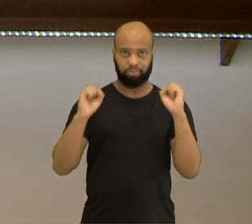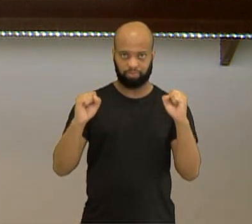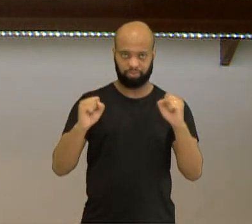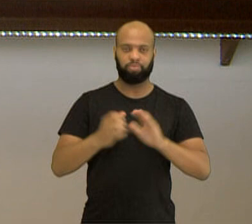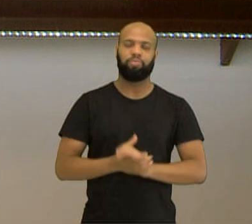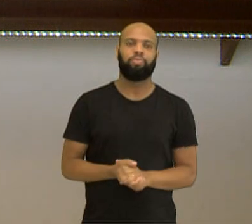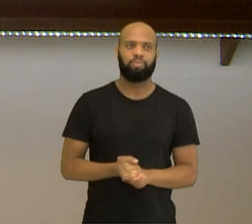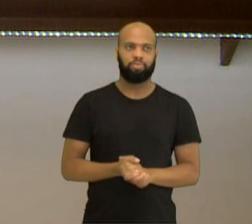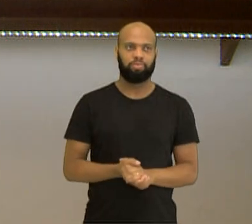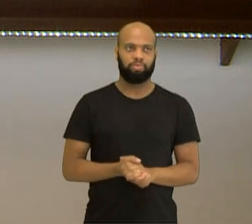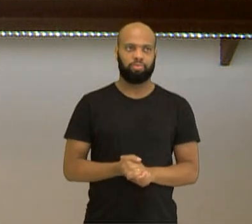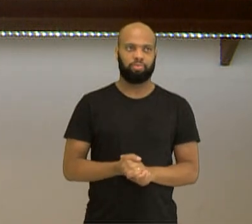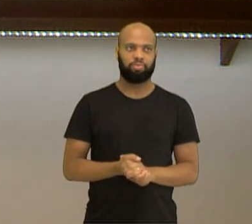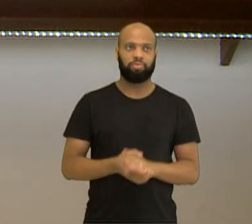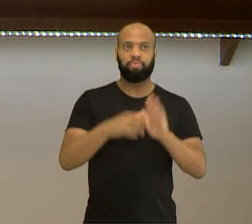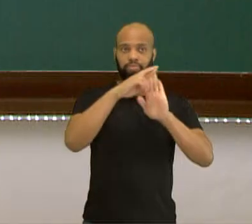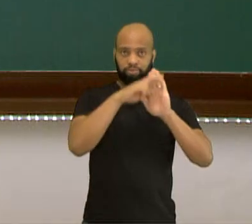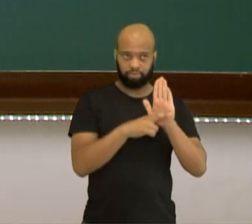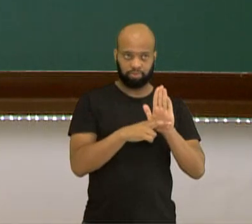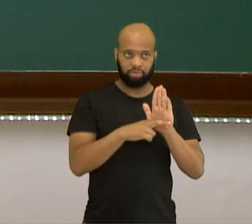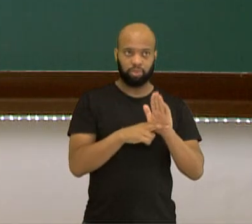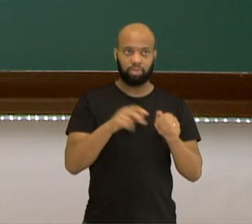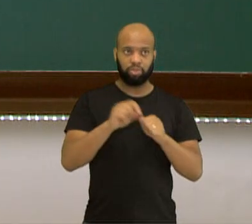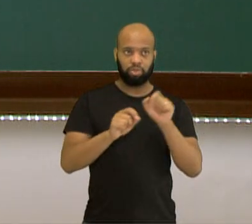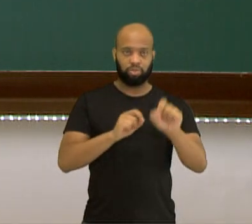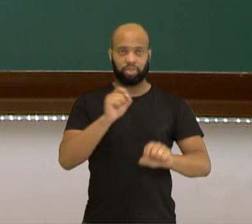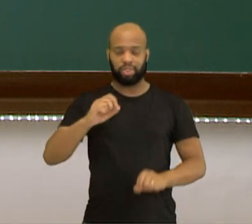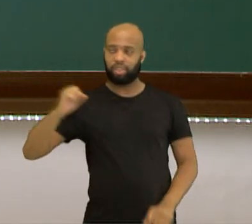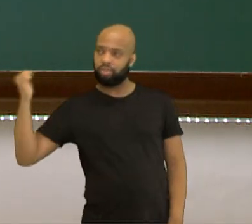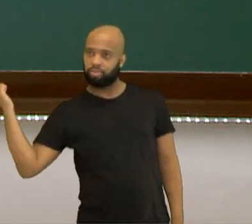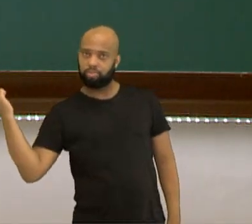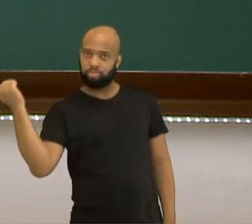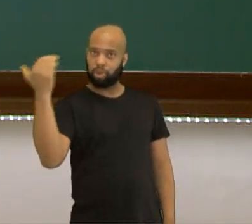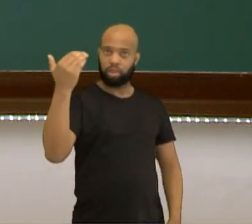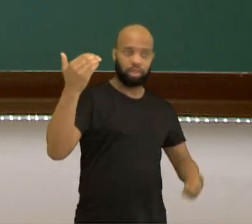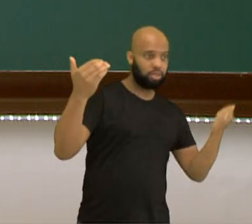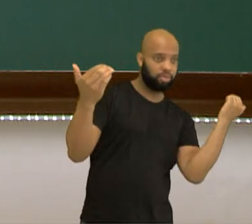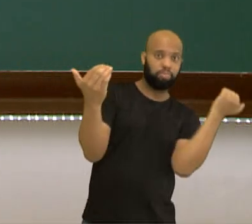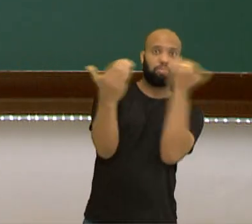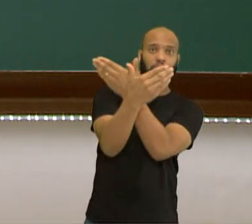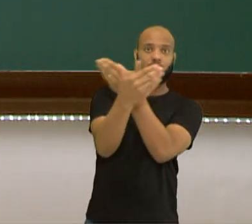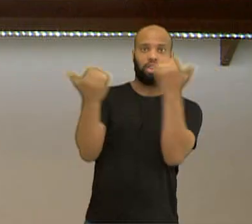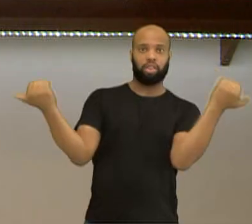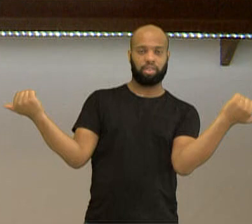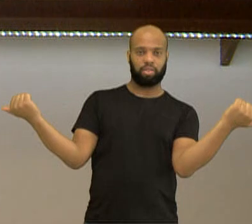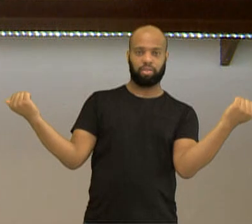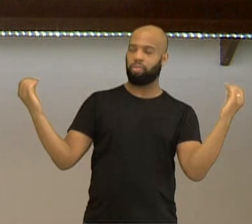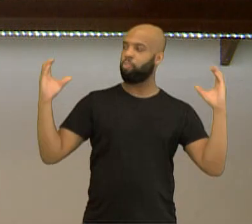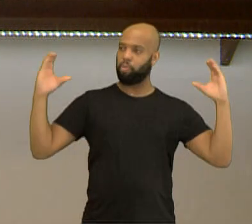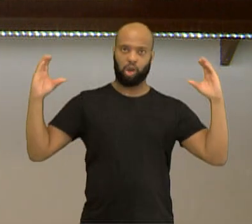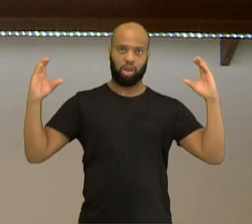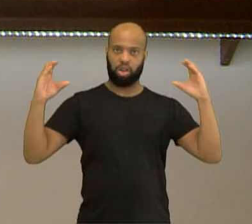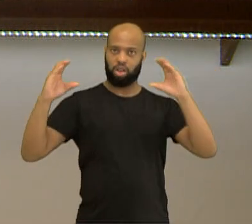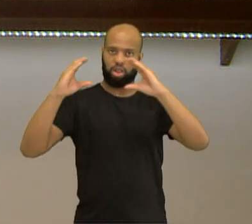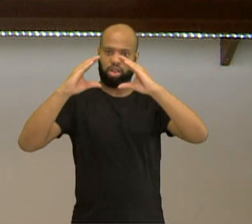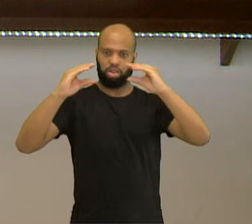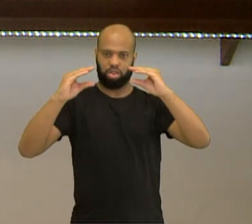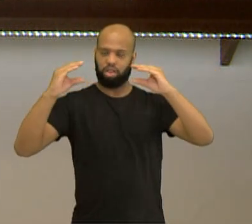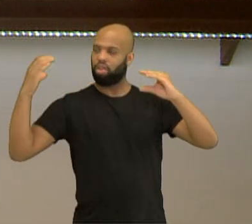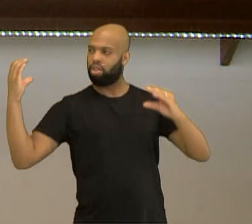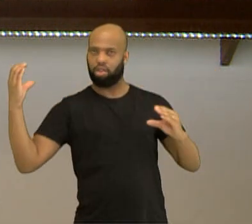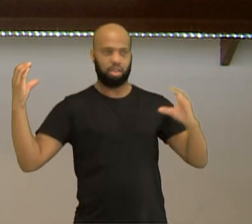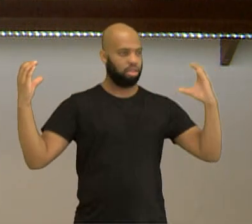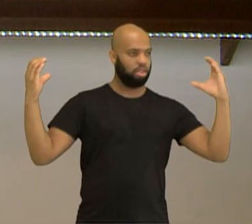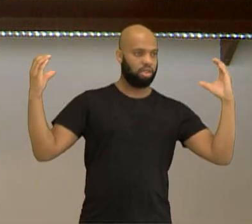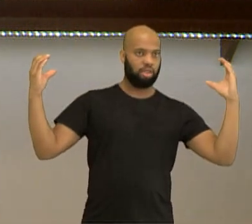praticar. Regras: lançar a bola, né? Você vai lançar a bola para o lado do outro campo, do outro lado